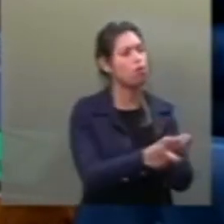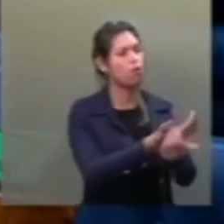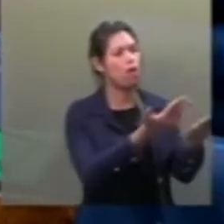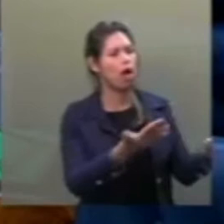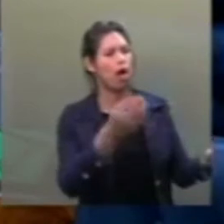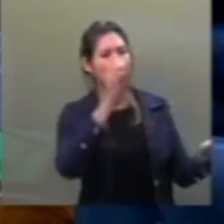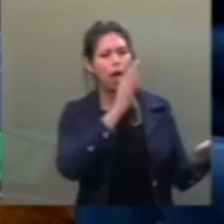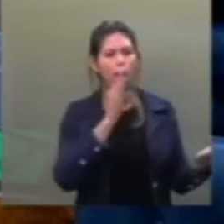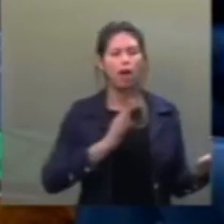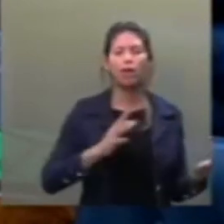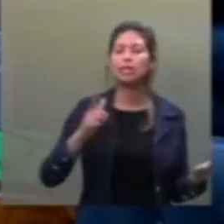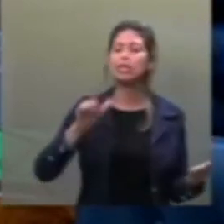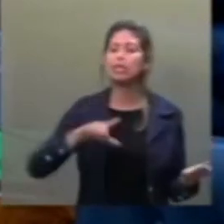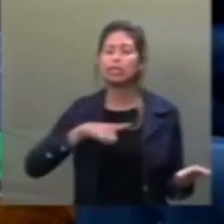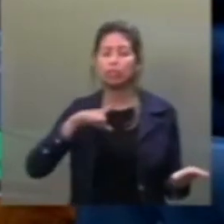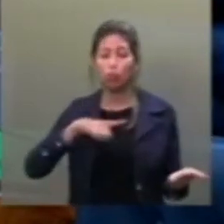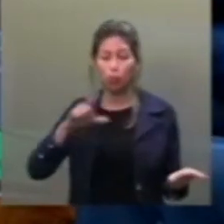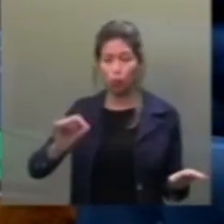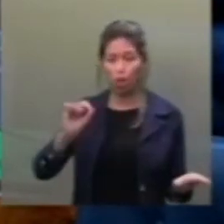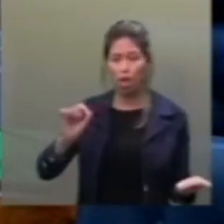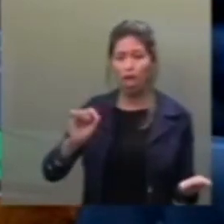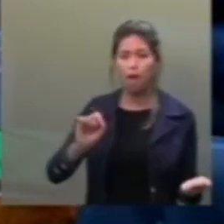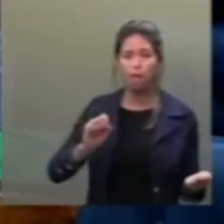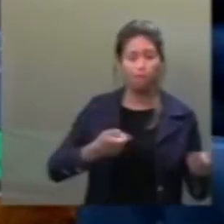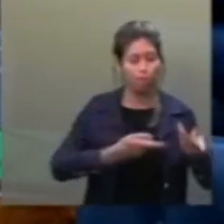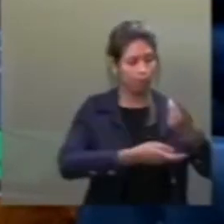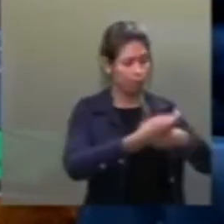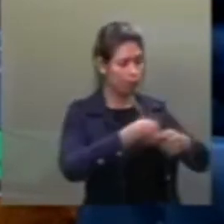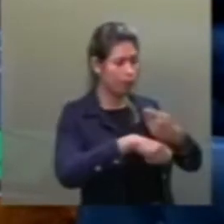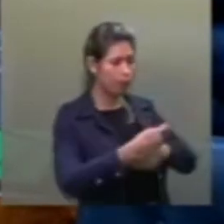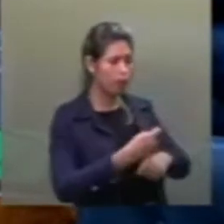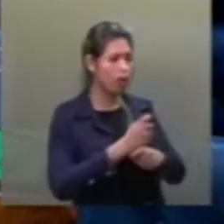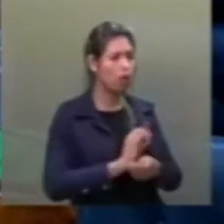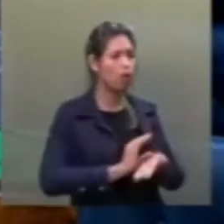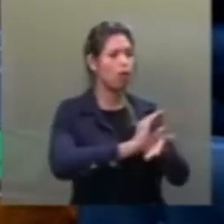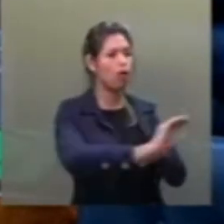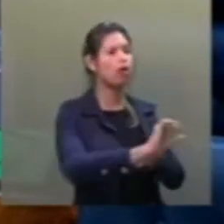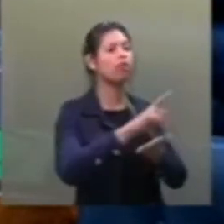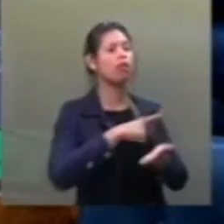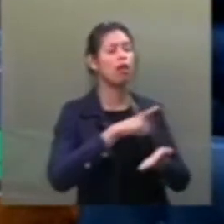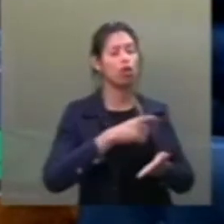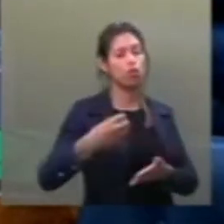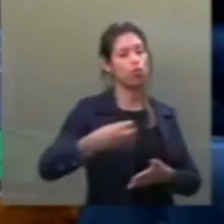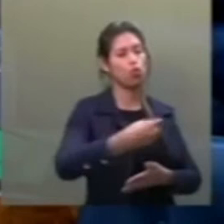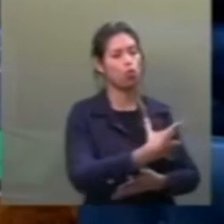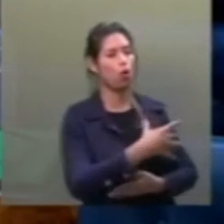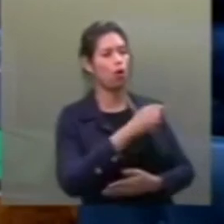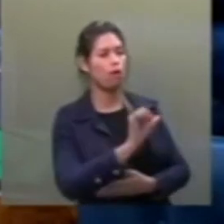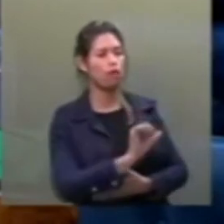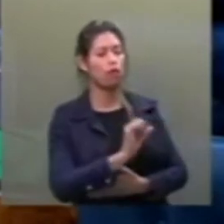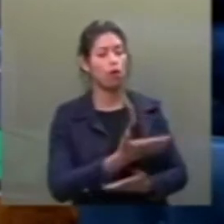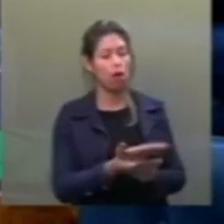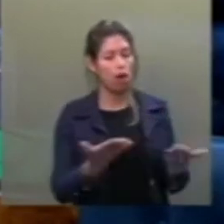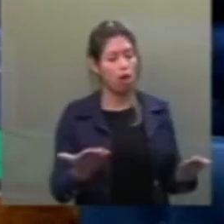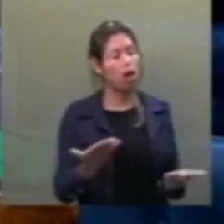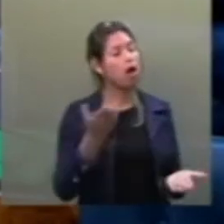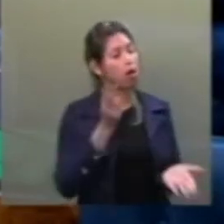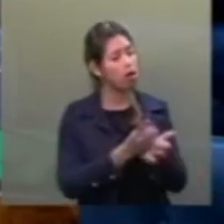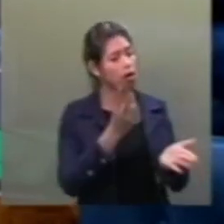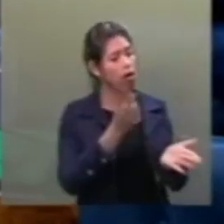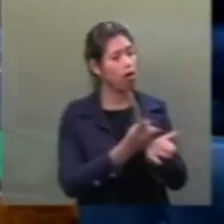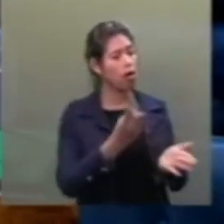Das Antigas travas ao investimento tornando-o mais atrativo aos novos negócios com este mesmo propósito